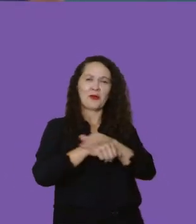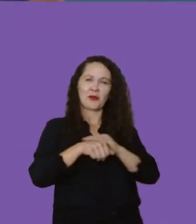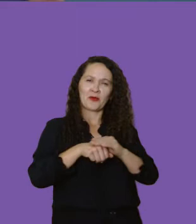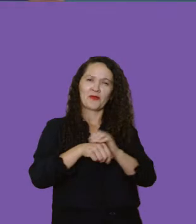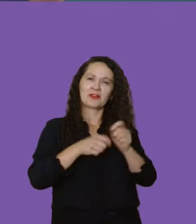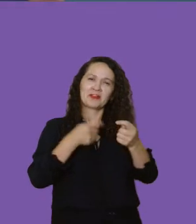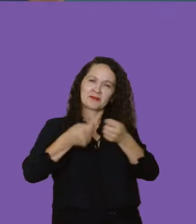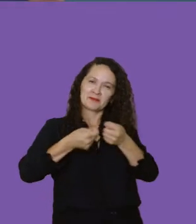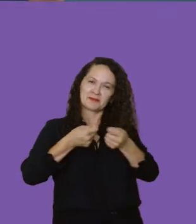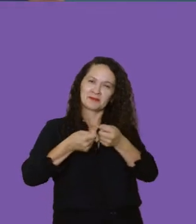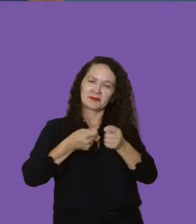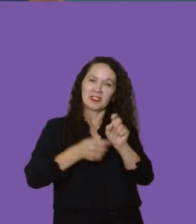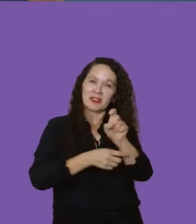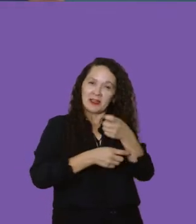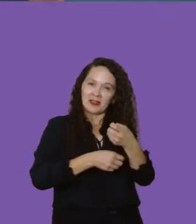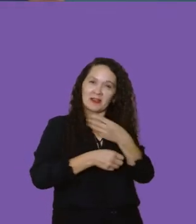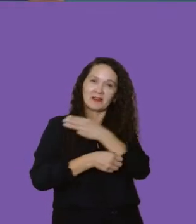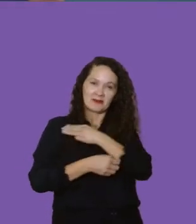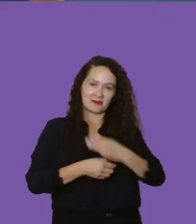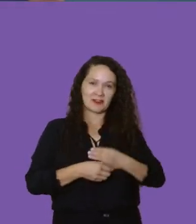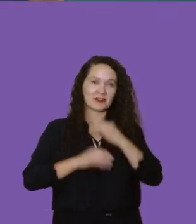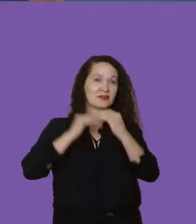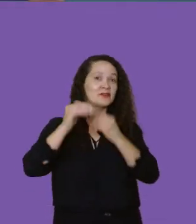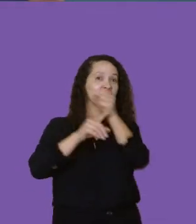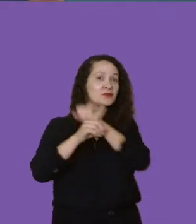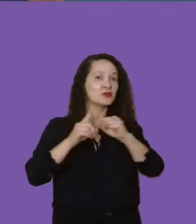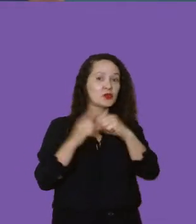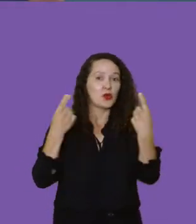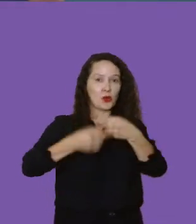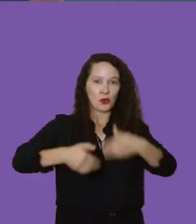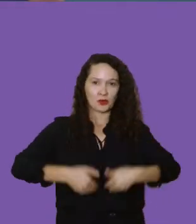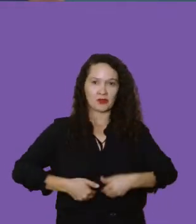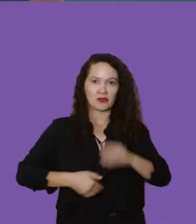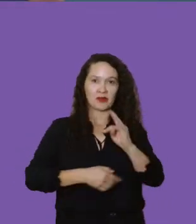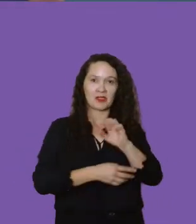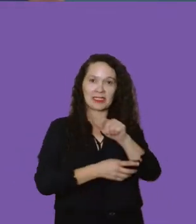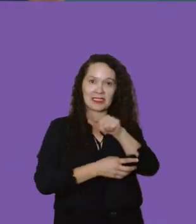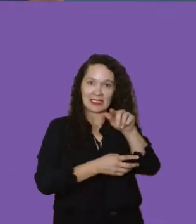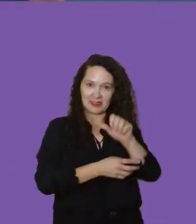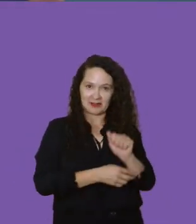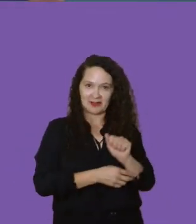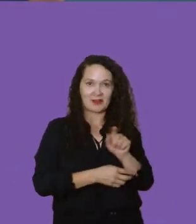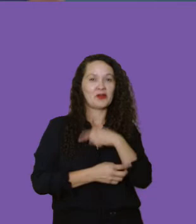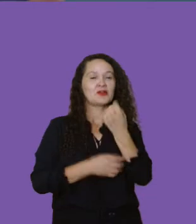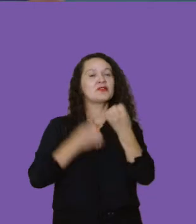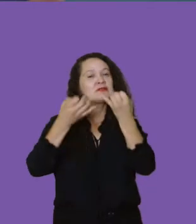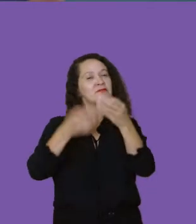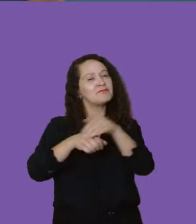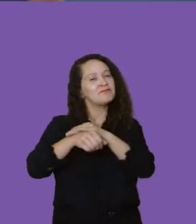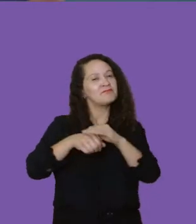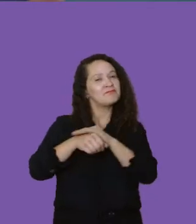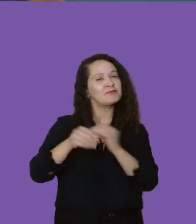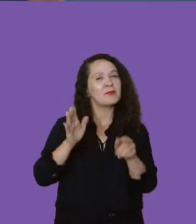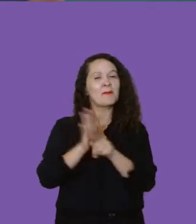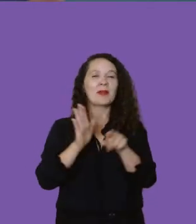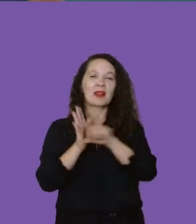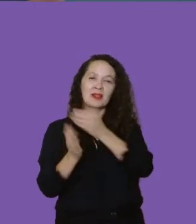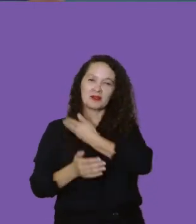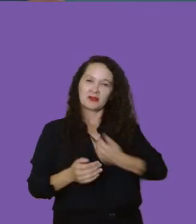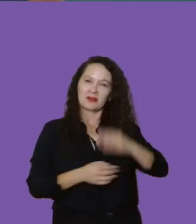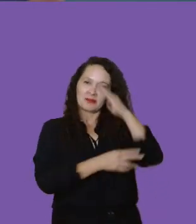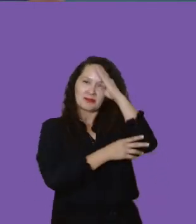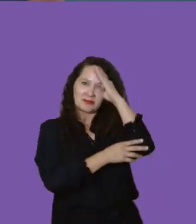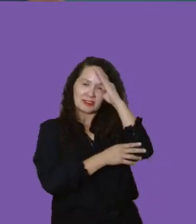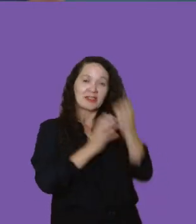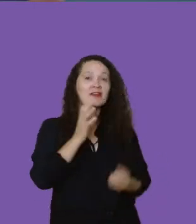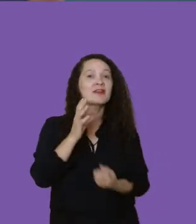com a economista e ex-ministra do Desenvolvimento Social e Combate à Fome, Tereza Campelo. Nós falamos sobre a medida provisória do governo Bolsonaro